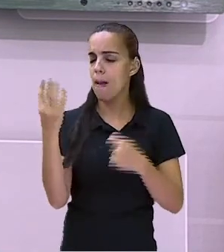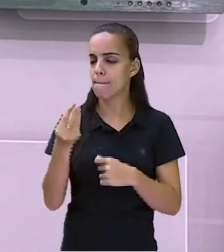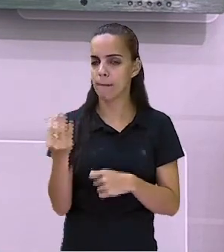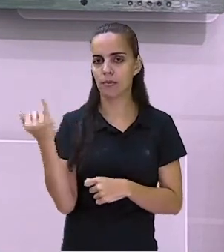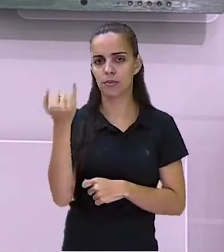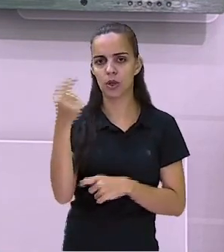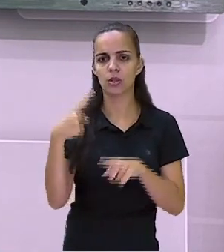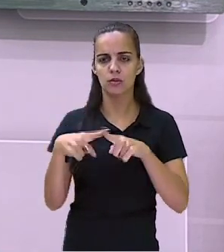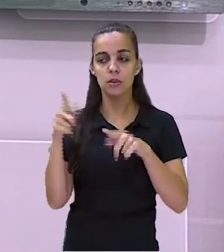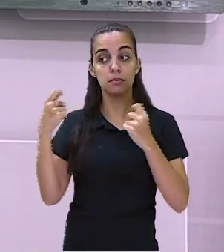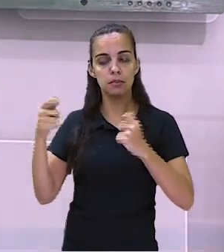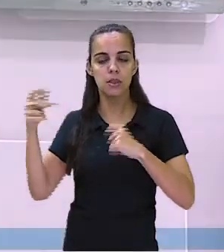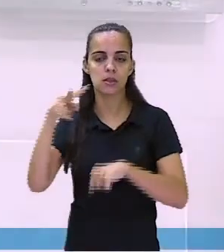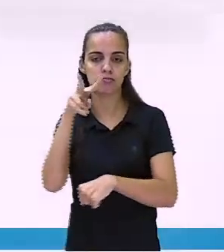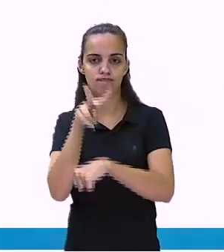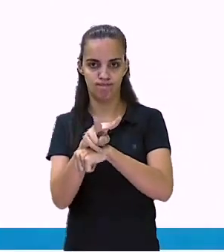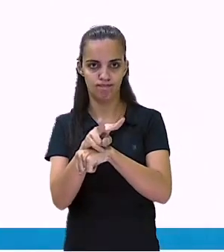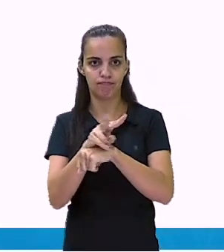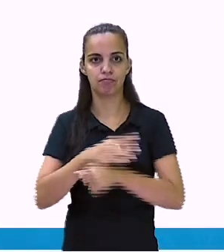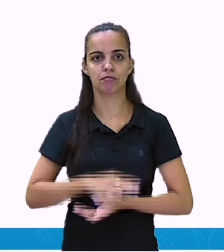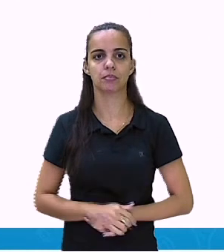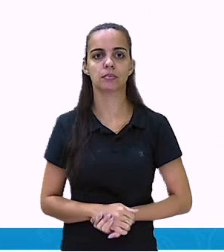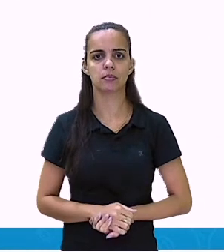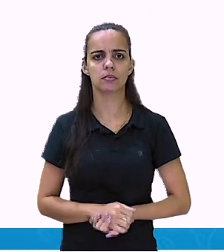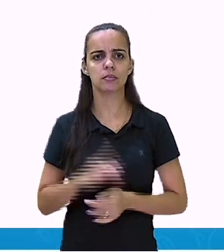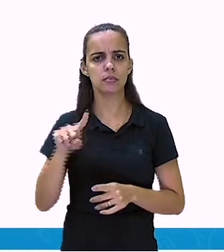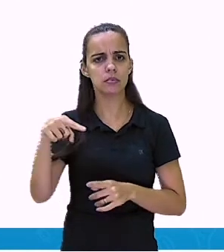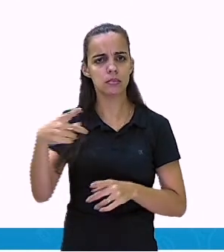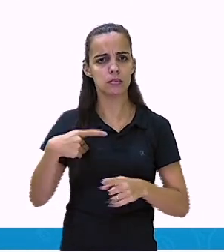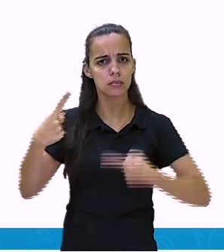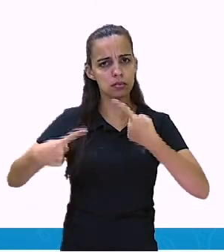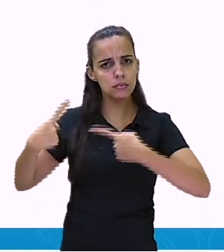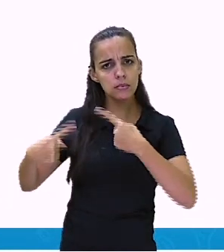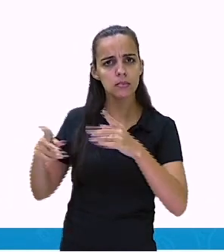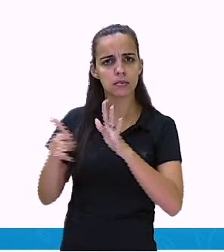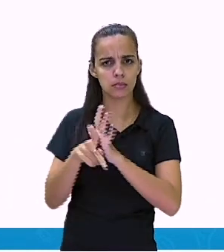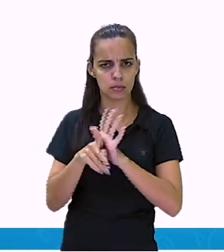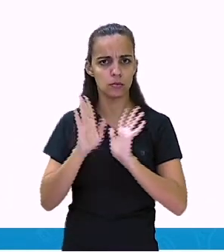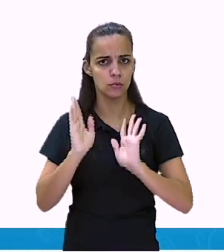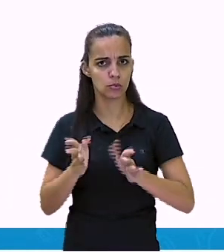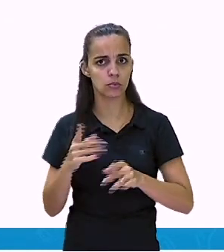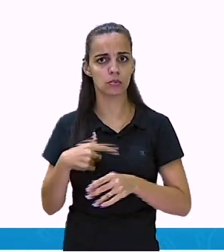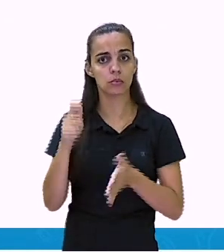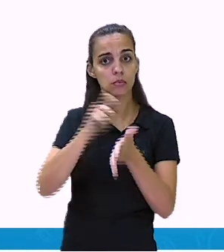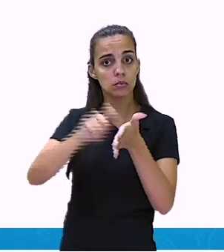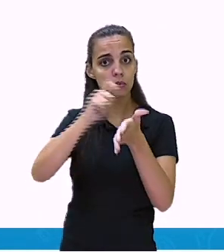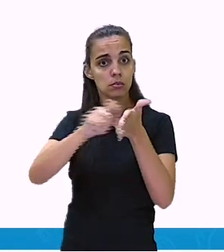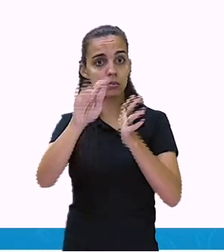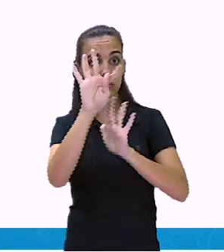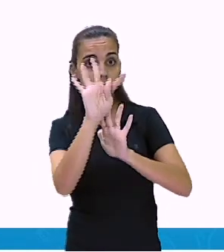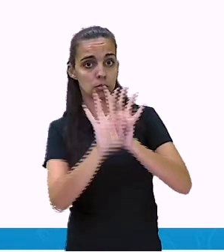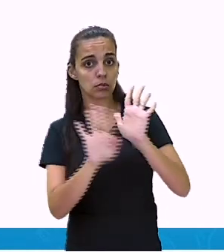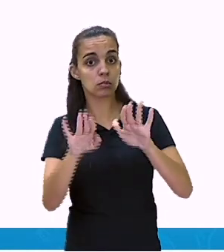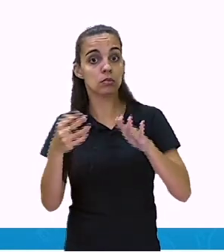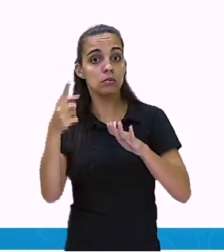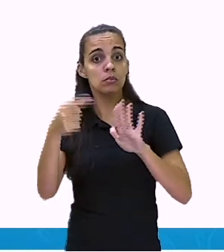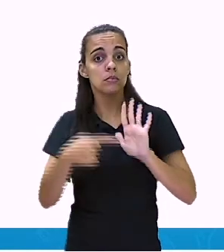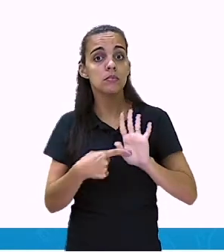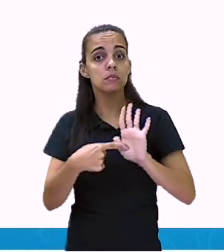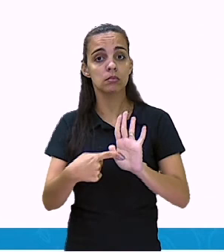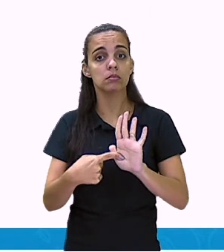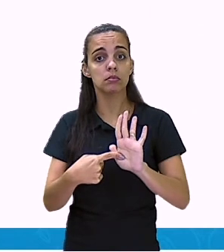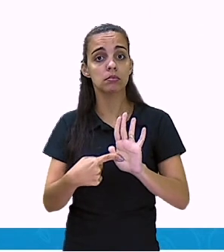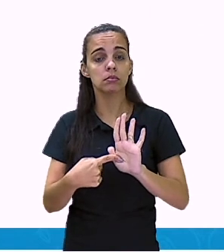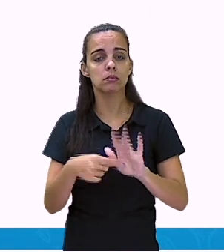monitorar e acompanhar. A partir da discussão realizada, escreva um texto no qual